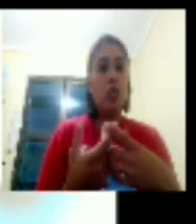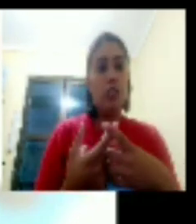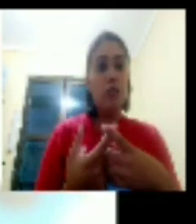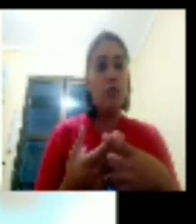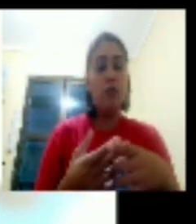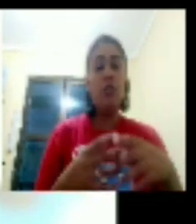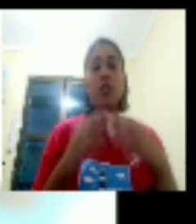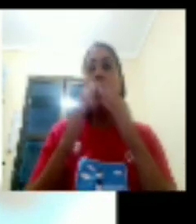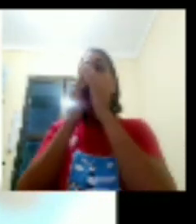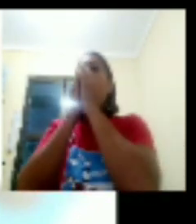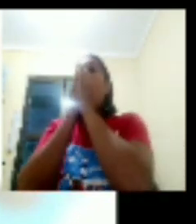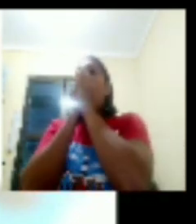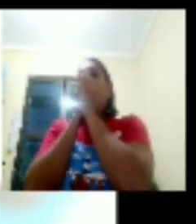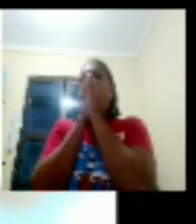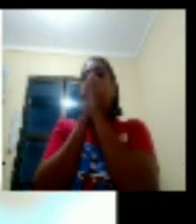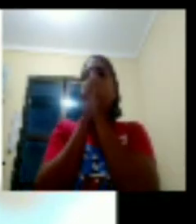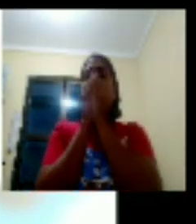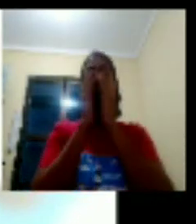a história do SUS.